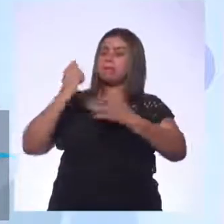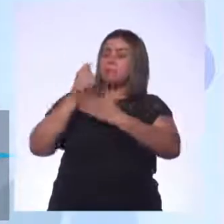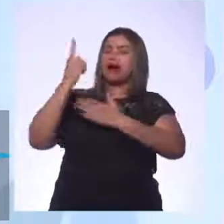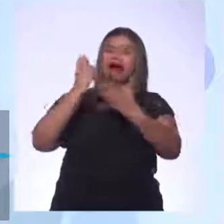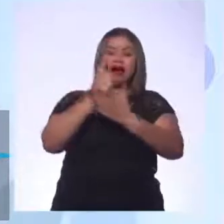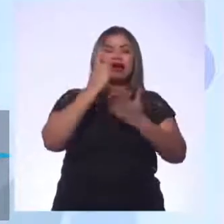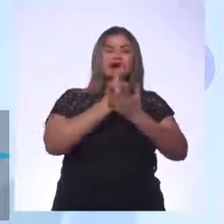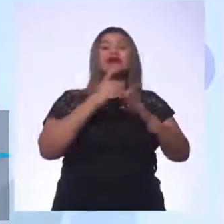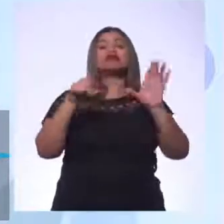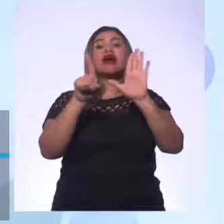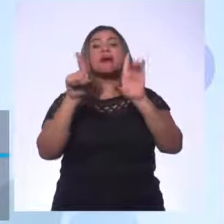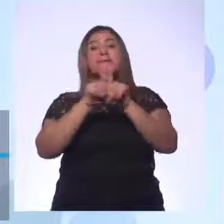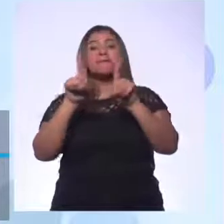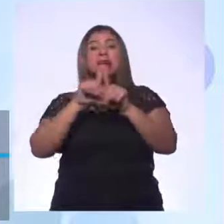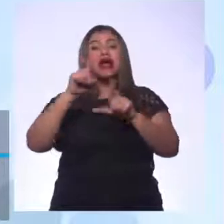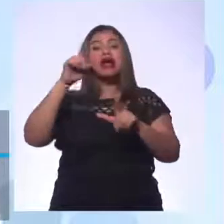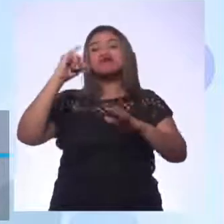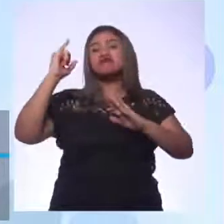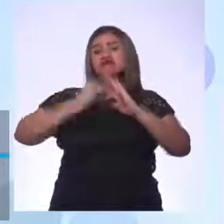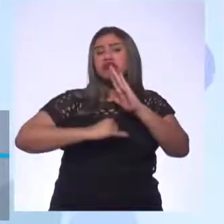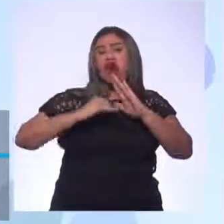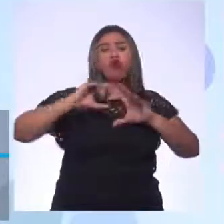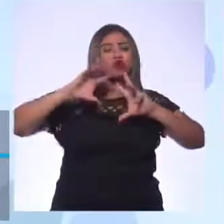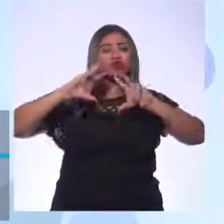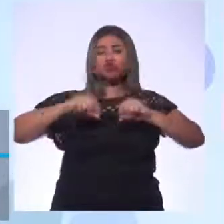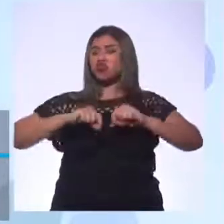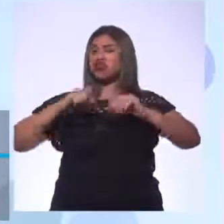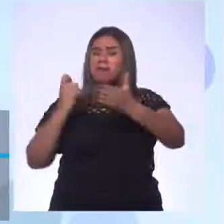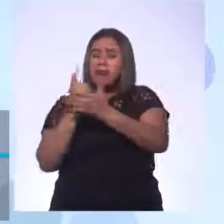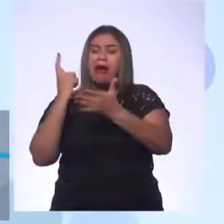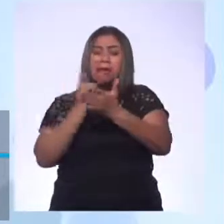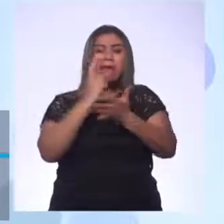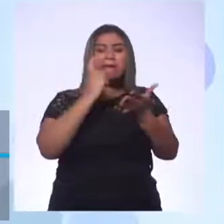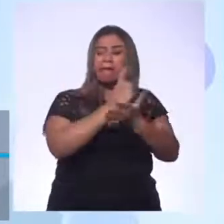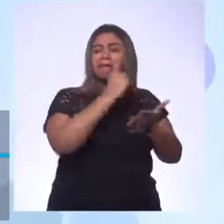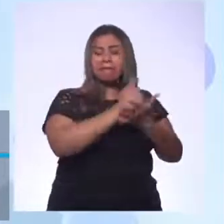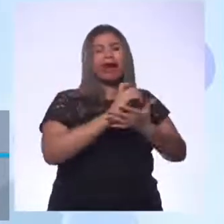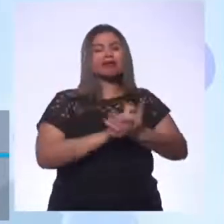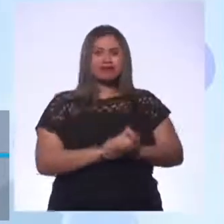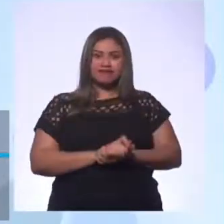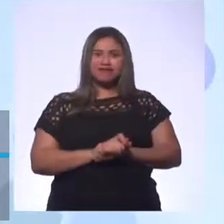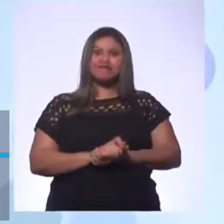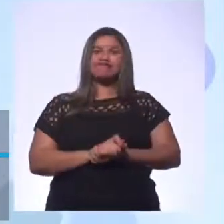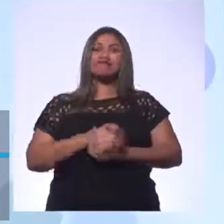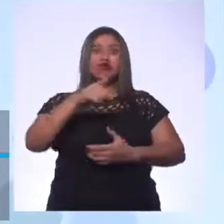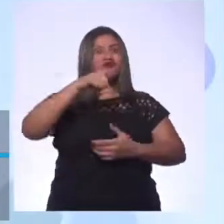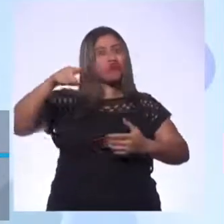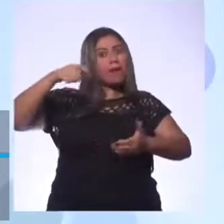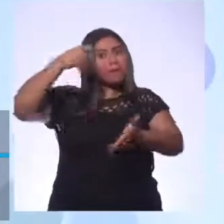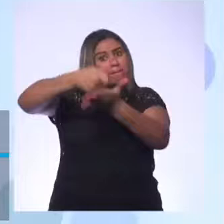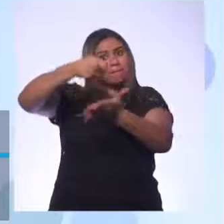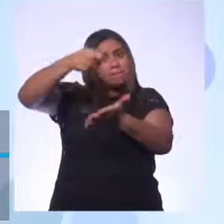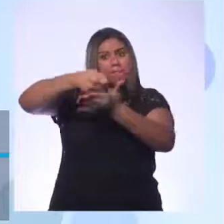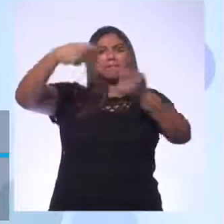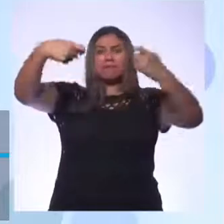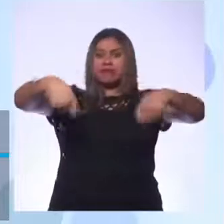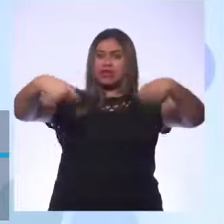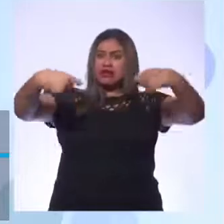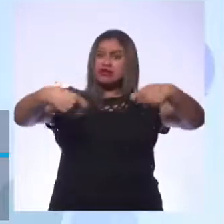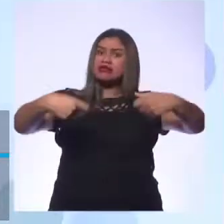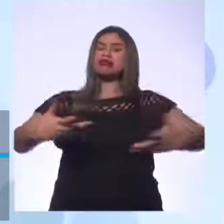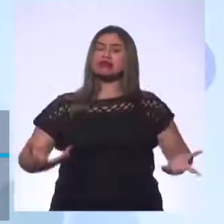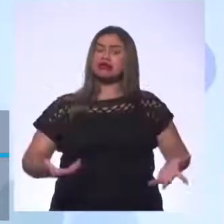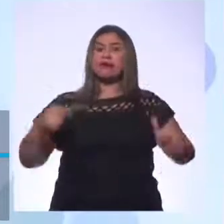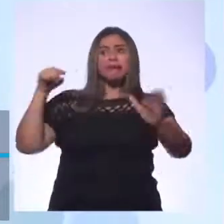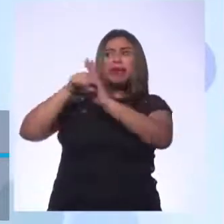os impostos dessa empresa. Tudo vai ser repassado para você. Então você tem que exigir. Você tem